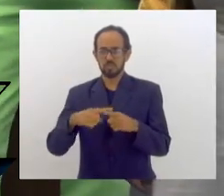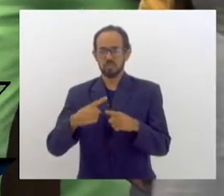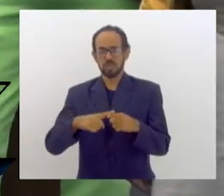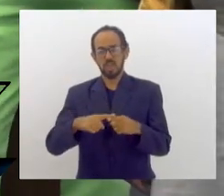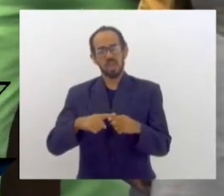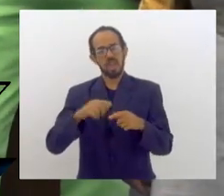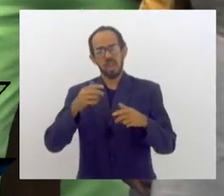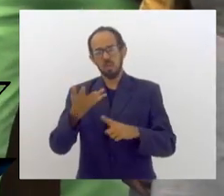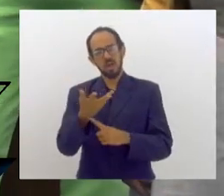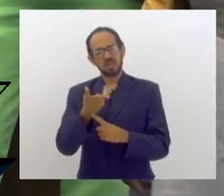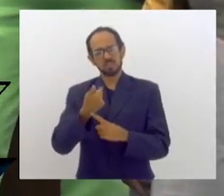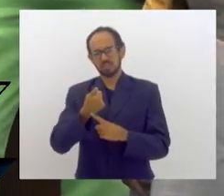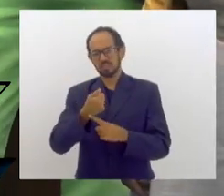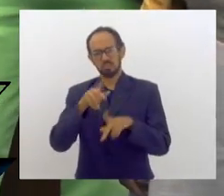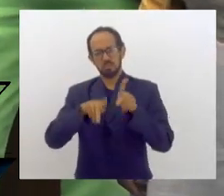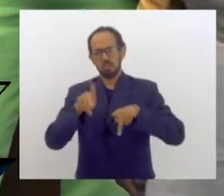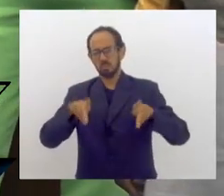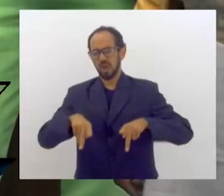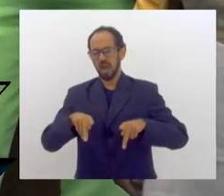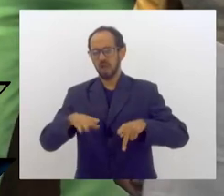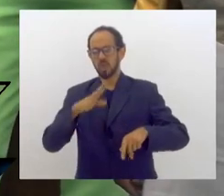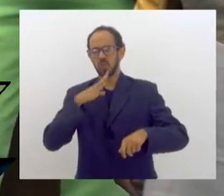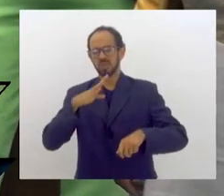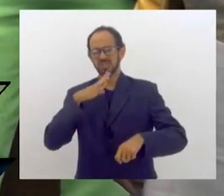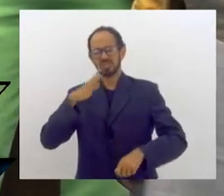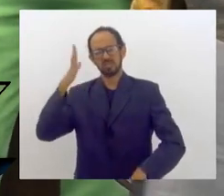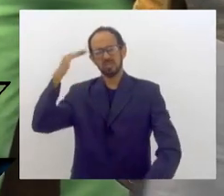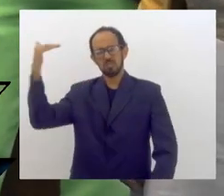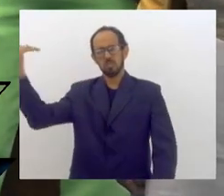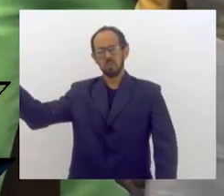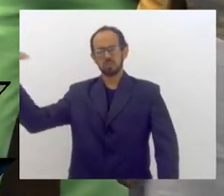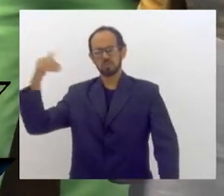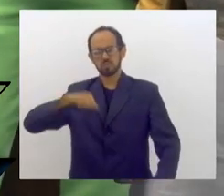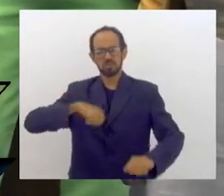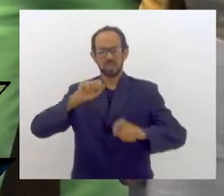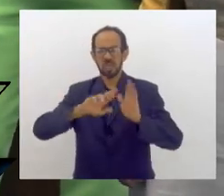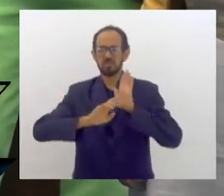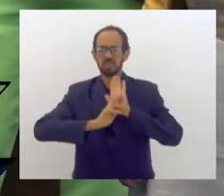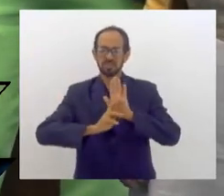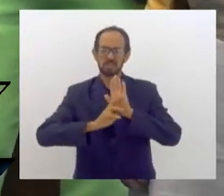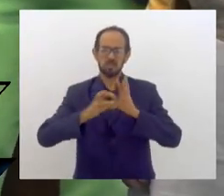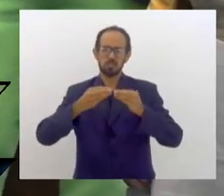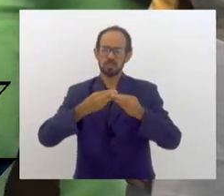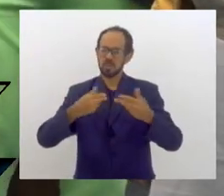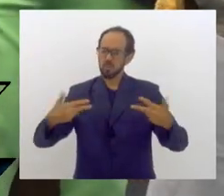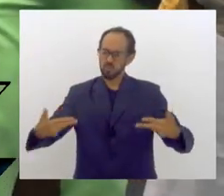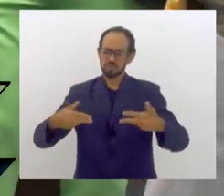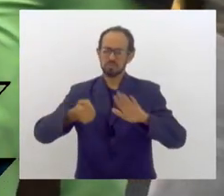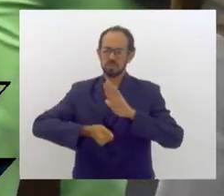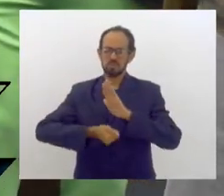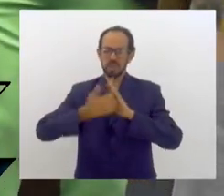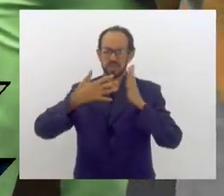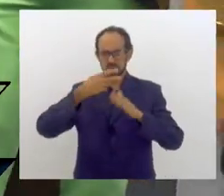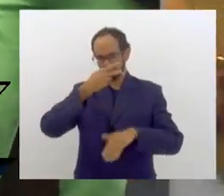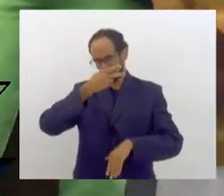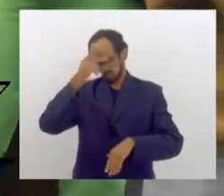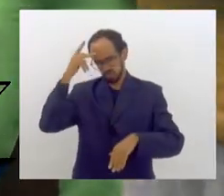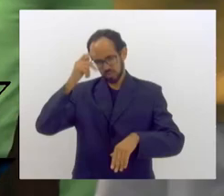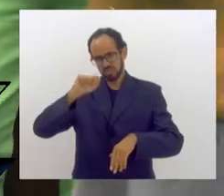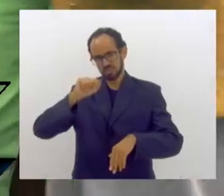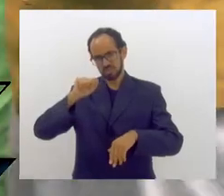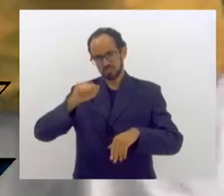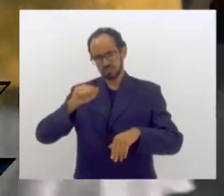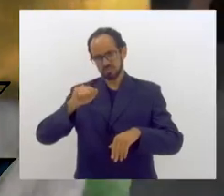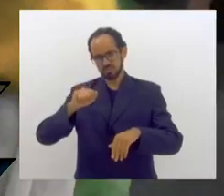popular, conhecido, importante, representa muita coisa para muita gente da periferia, é um